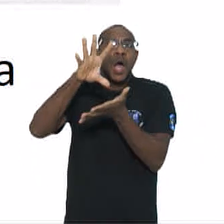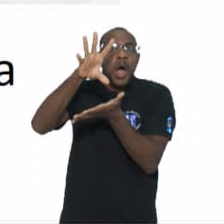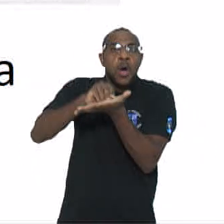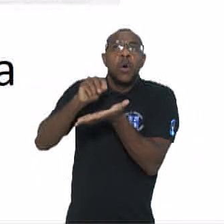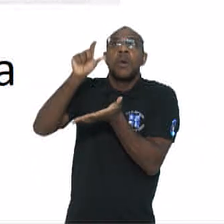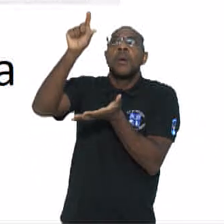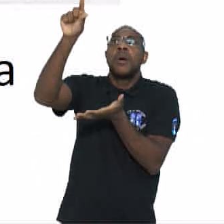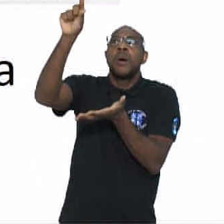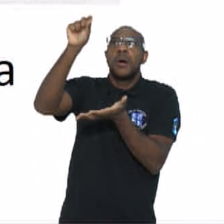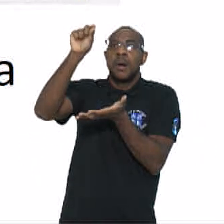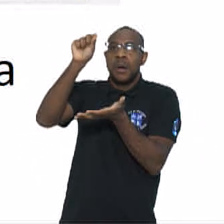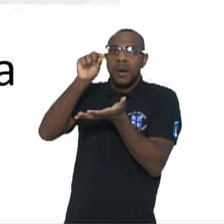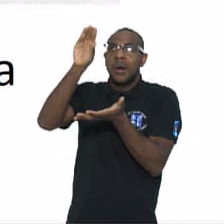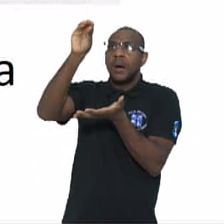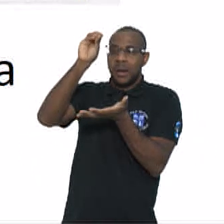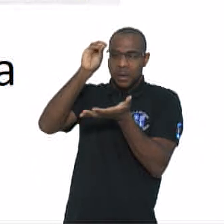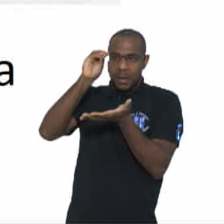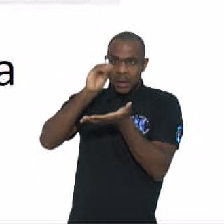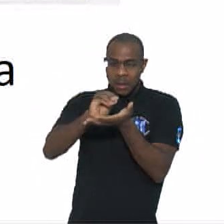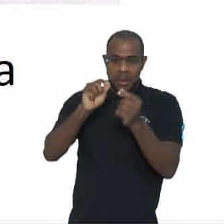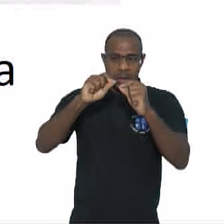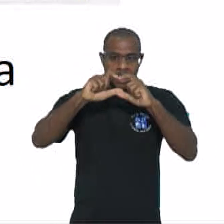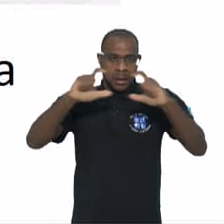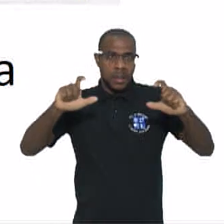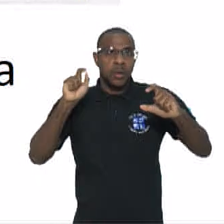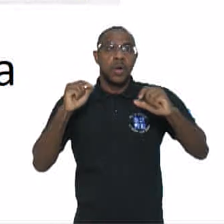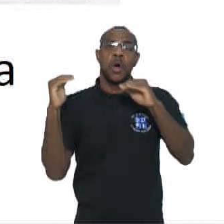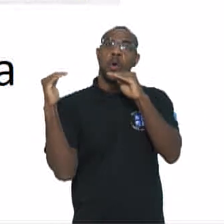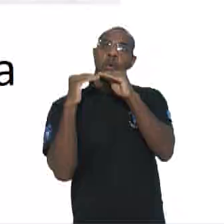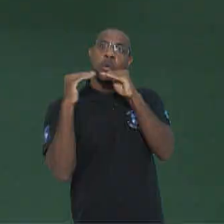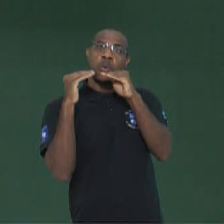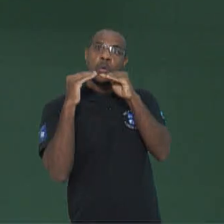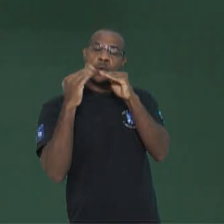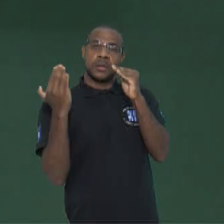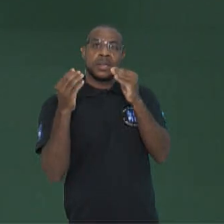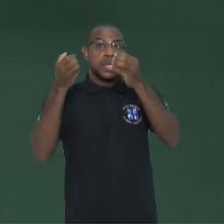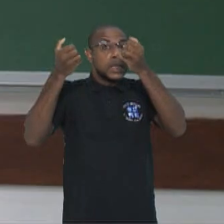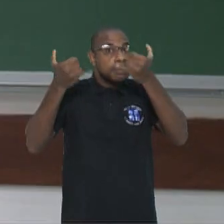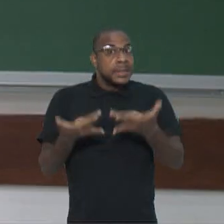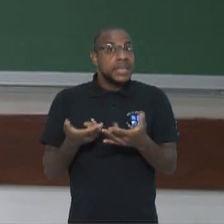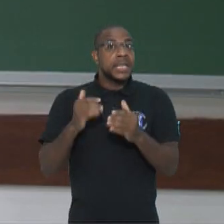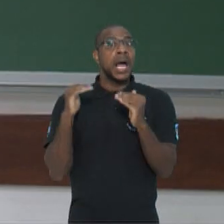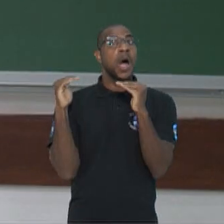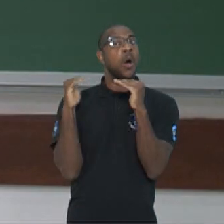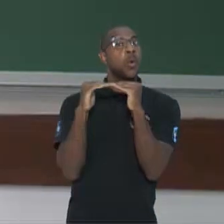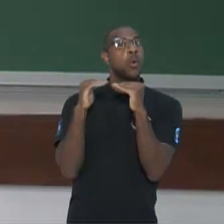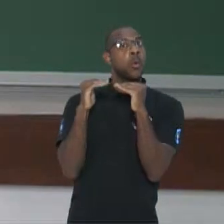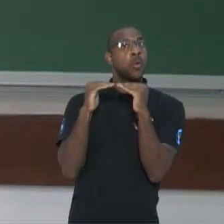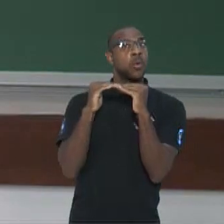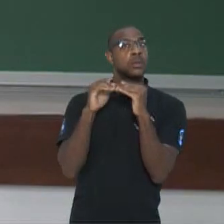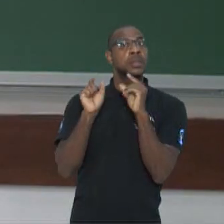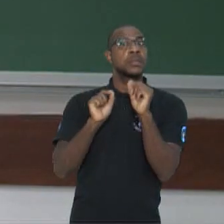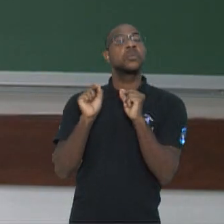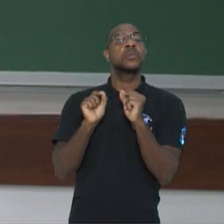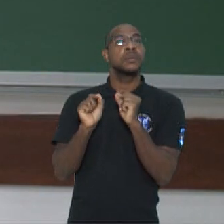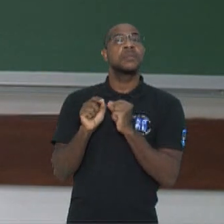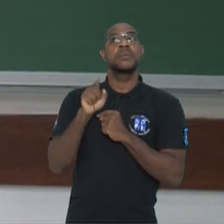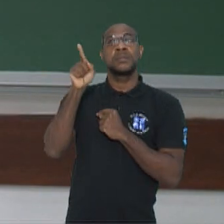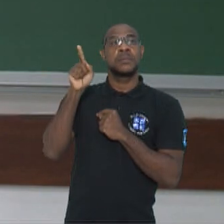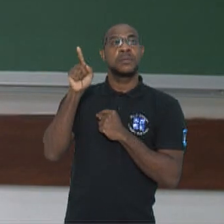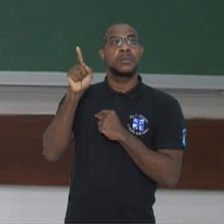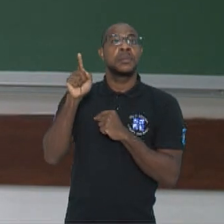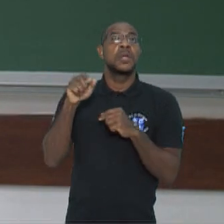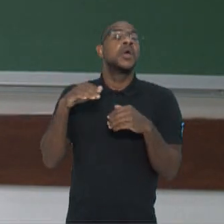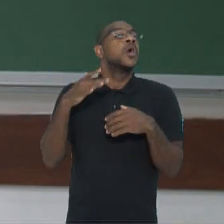de concordância partitiva e explique a concordância. Eu não vou dizer agora, desta vez, em